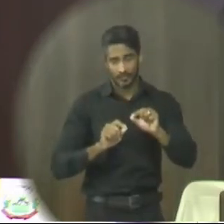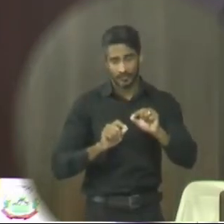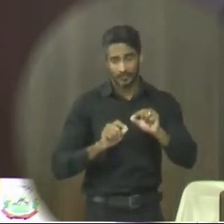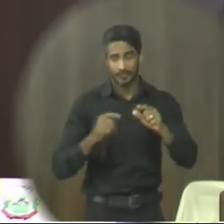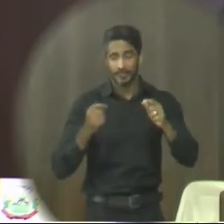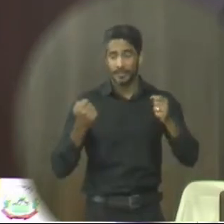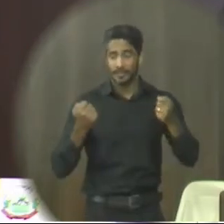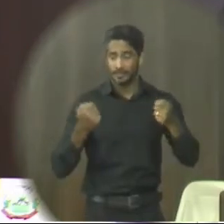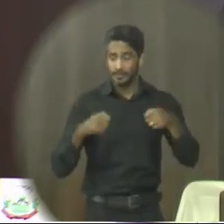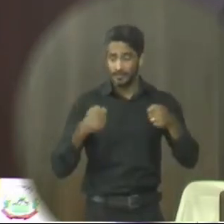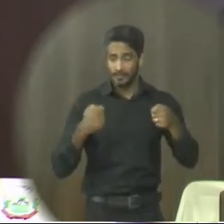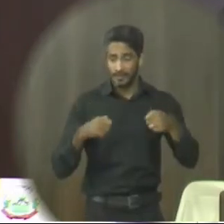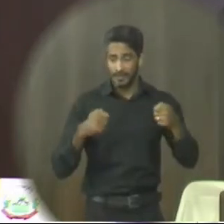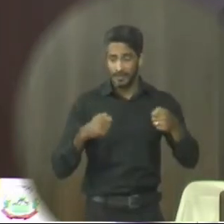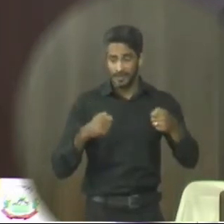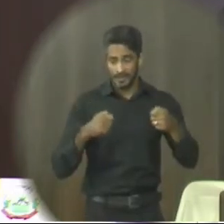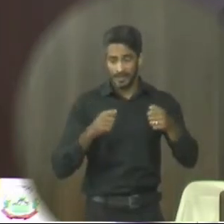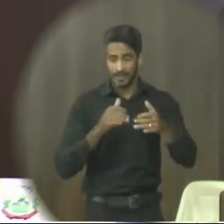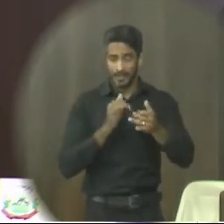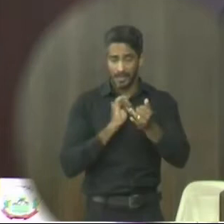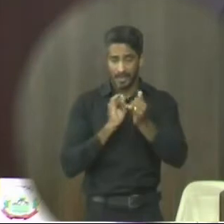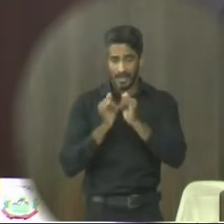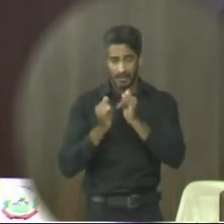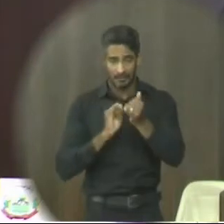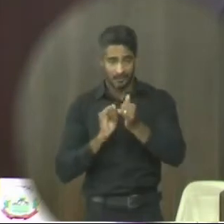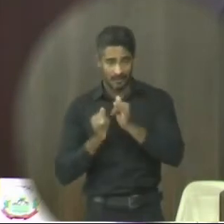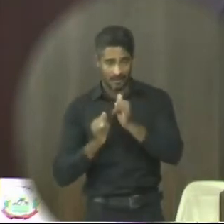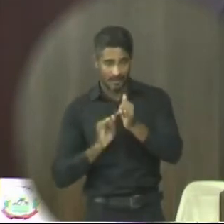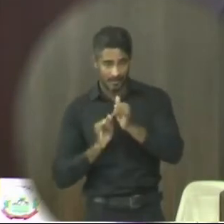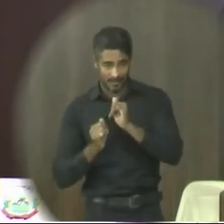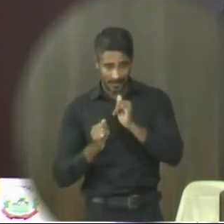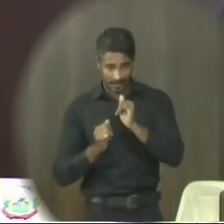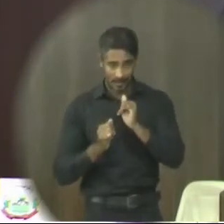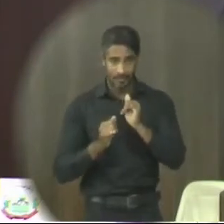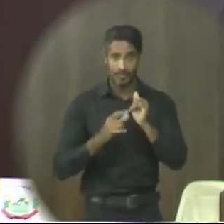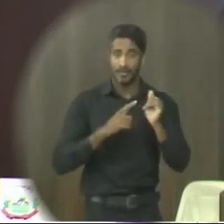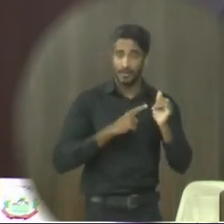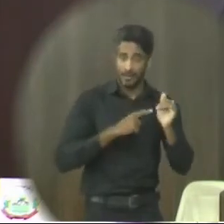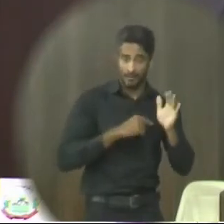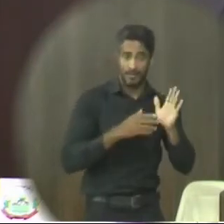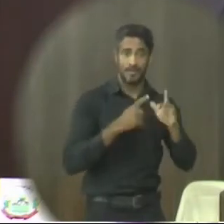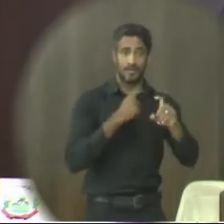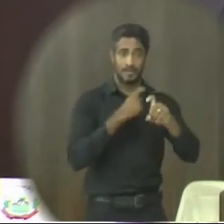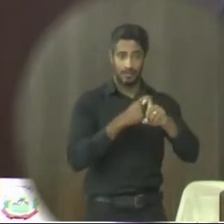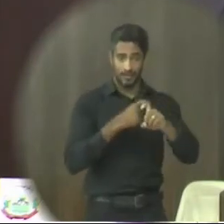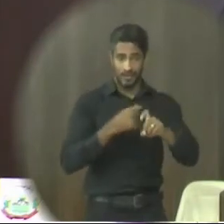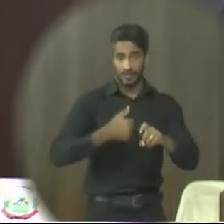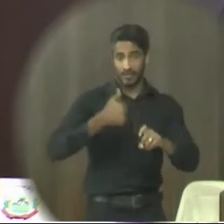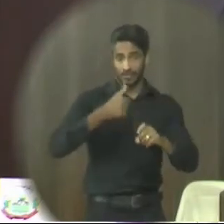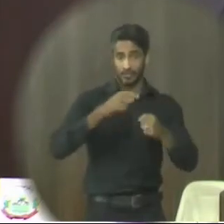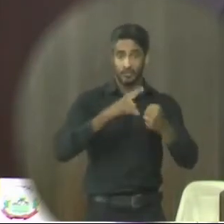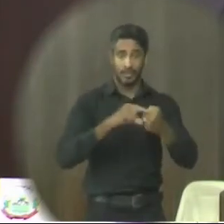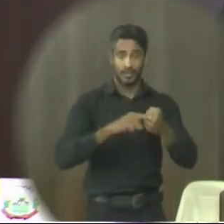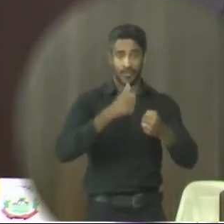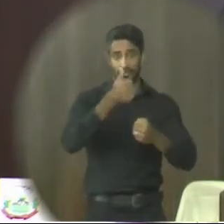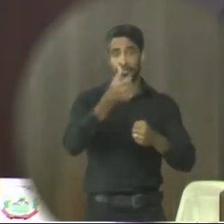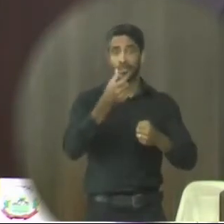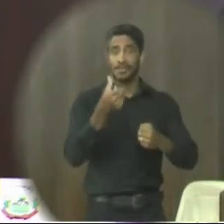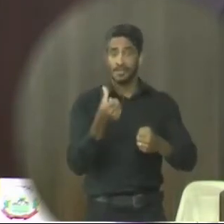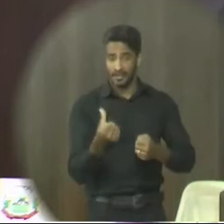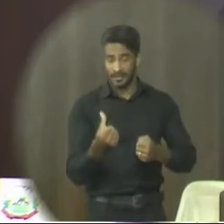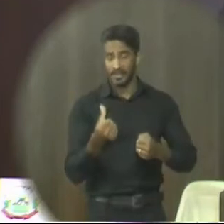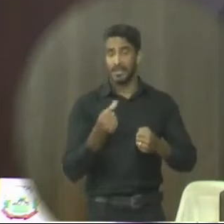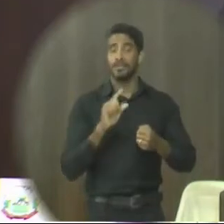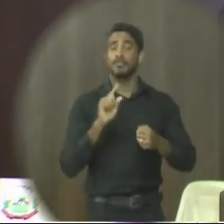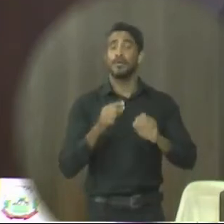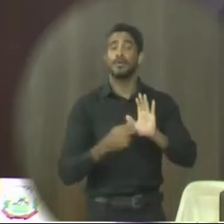deverão se ser instruídos com estimativa prevista no inciso 1 do artigo 16, demonstra-se a